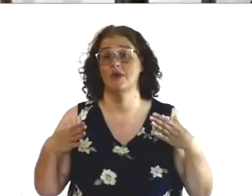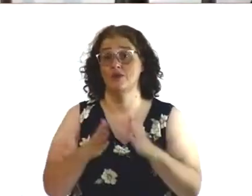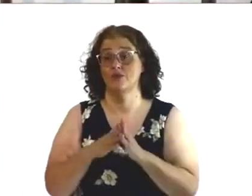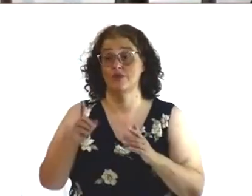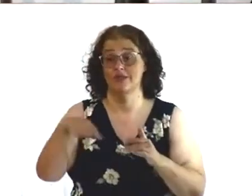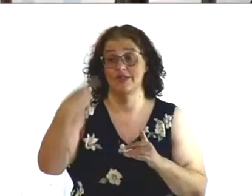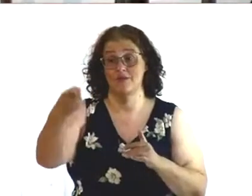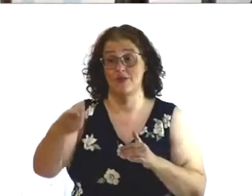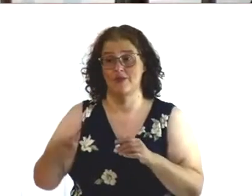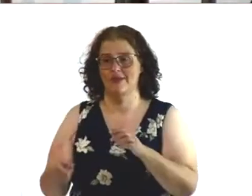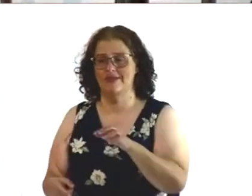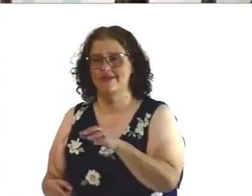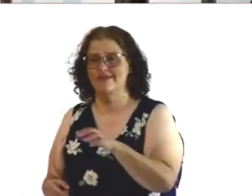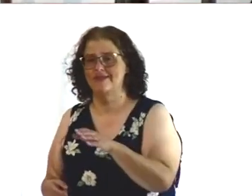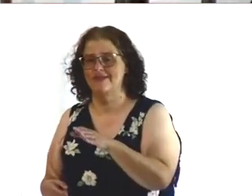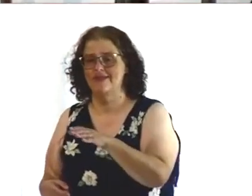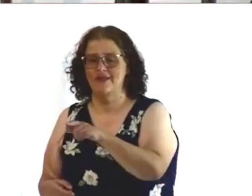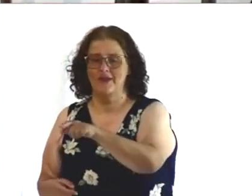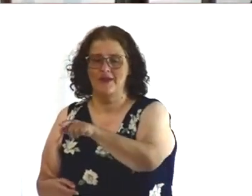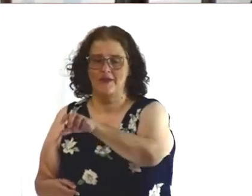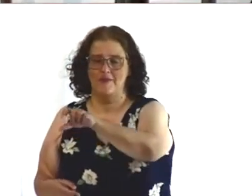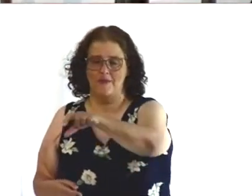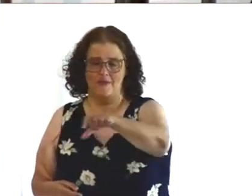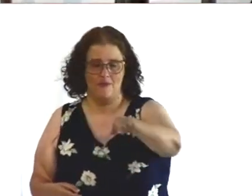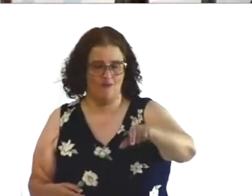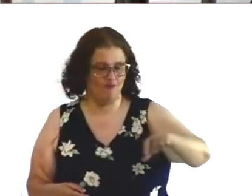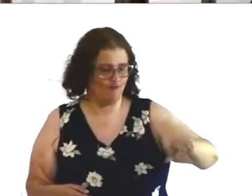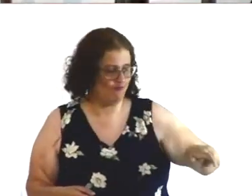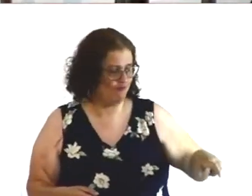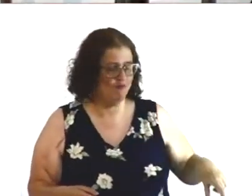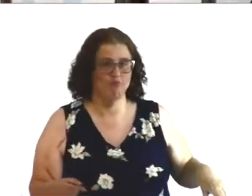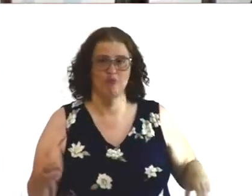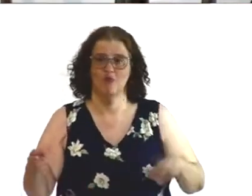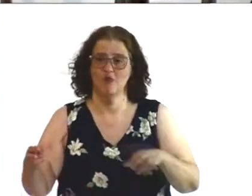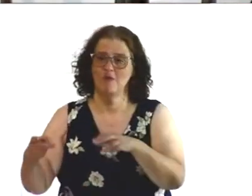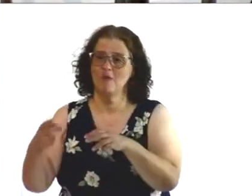Então não tinha só um caminho para ir até Belém, havia outros.